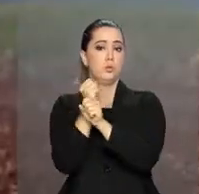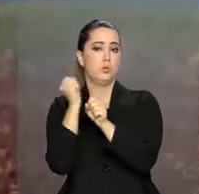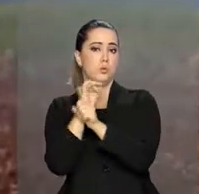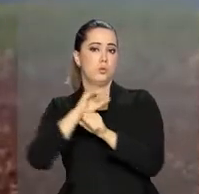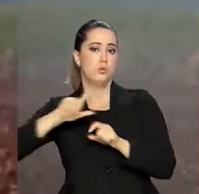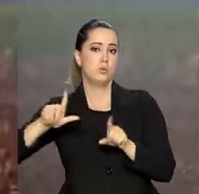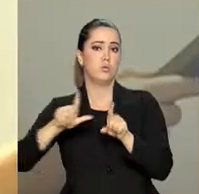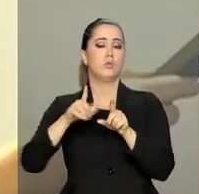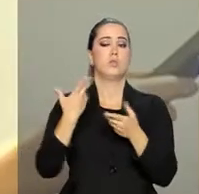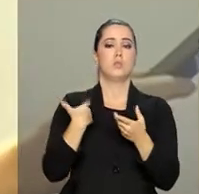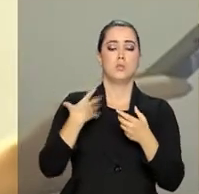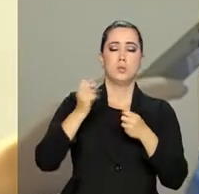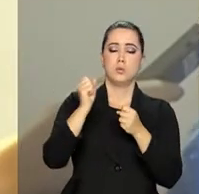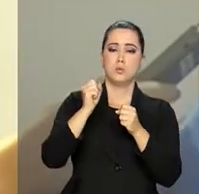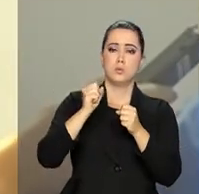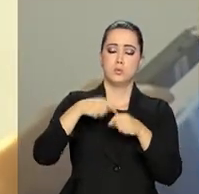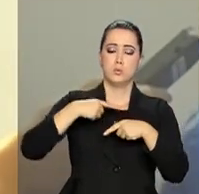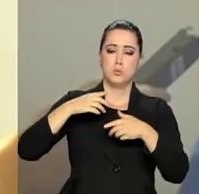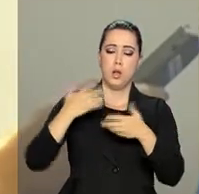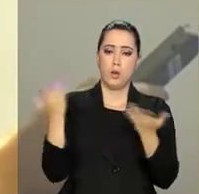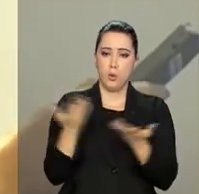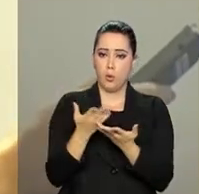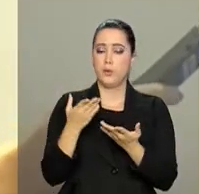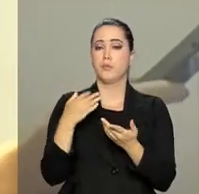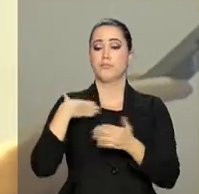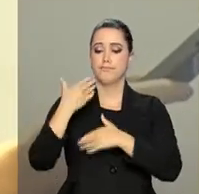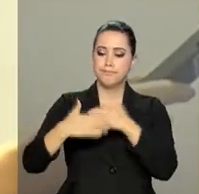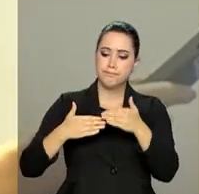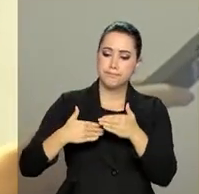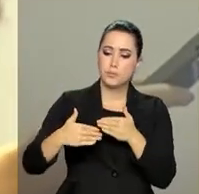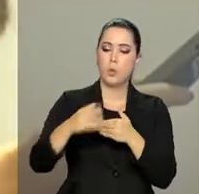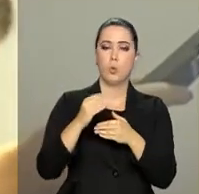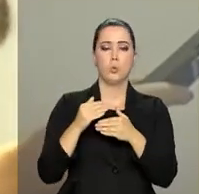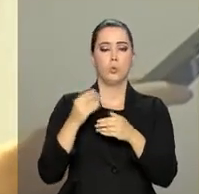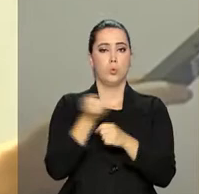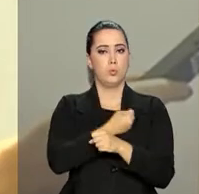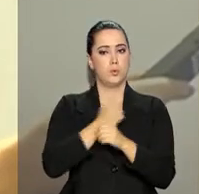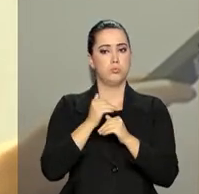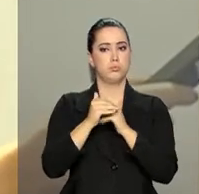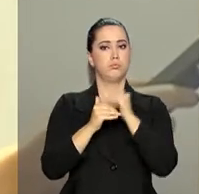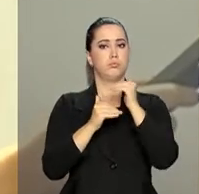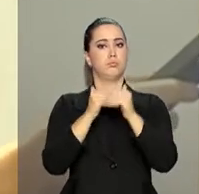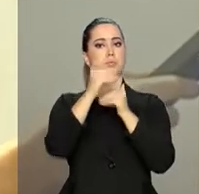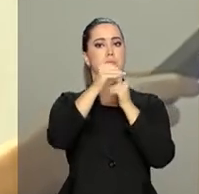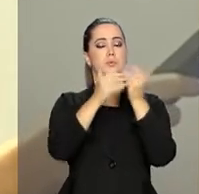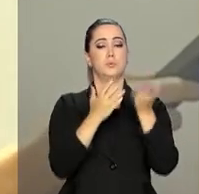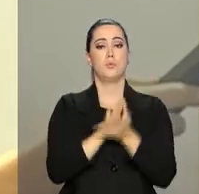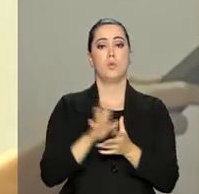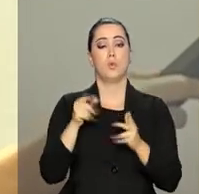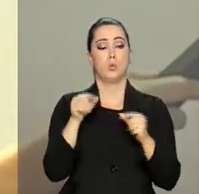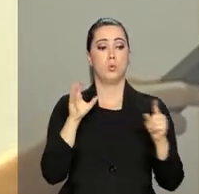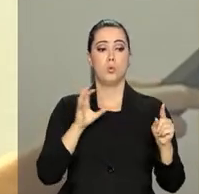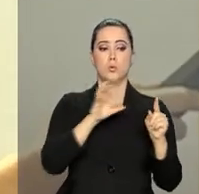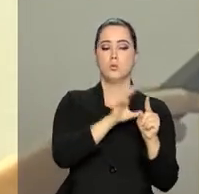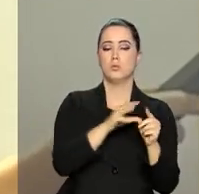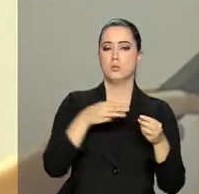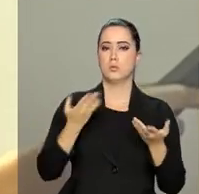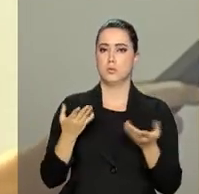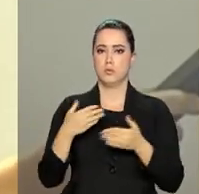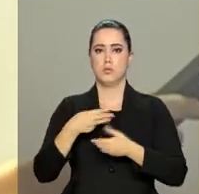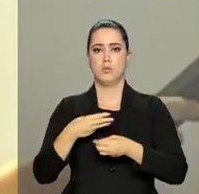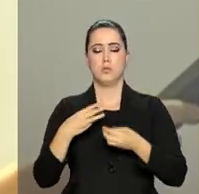do agronegócio para o bg a tendência é que esse número continue crescendo tudo que afeta o mercado de trabalho que vai